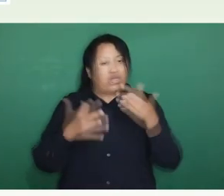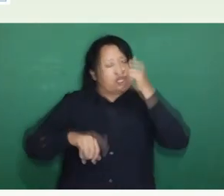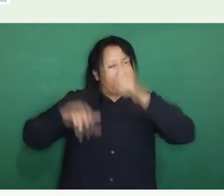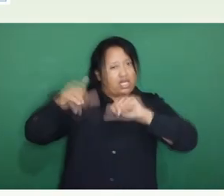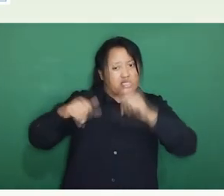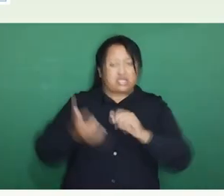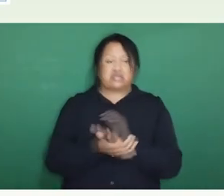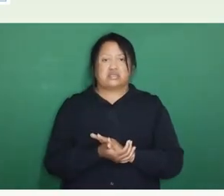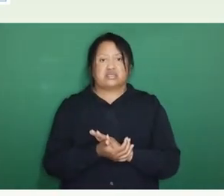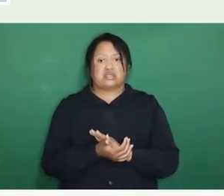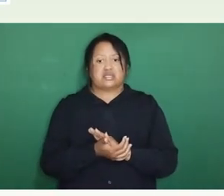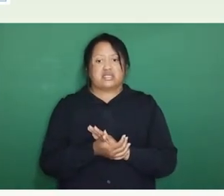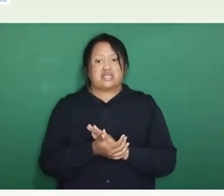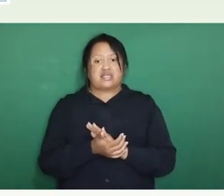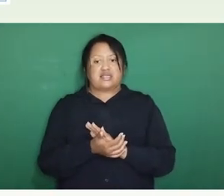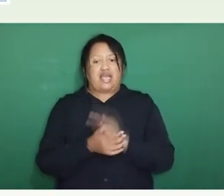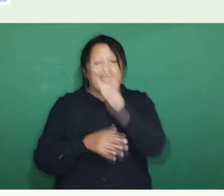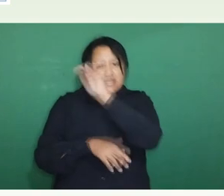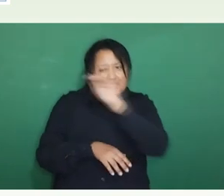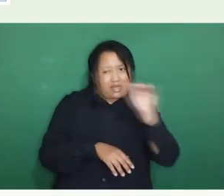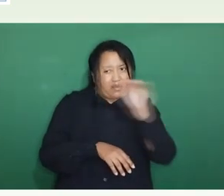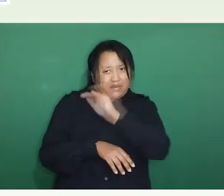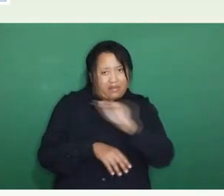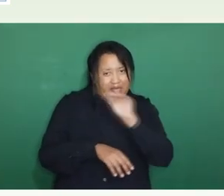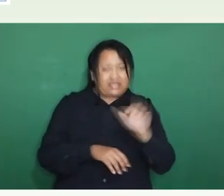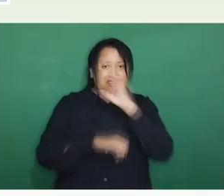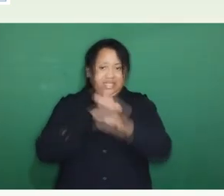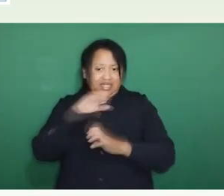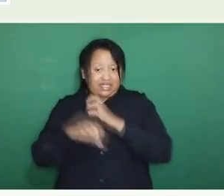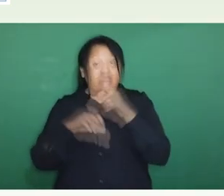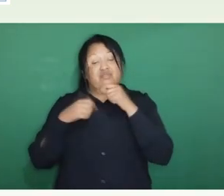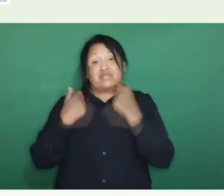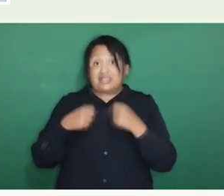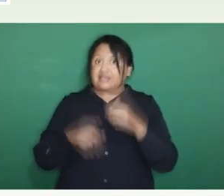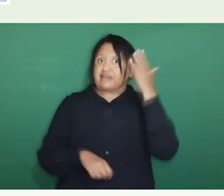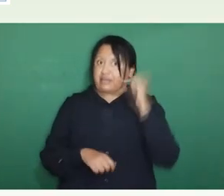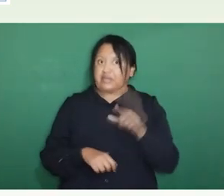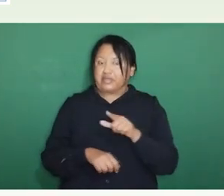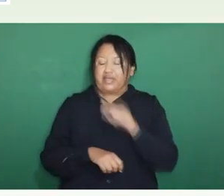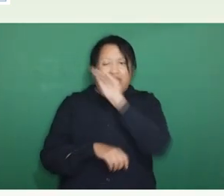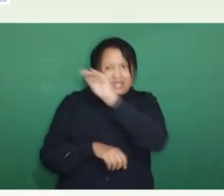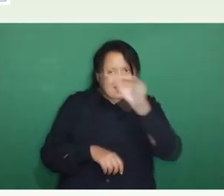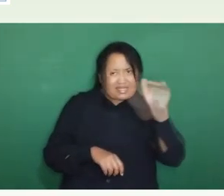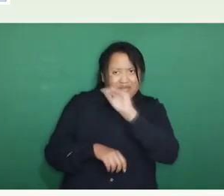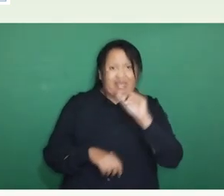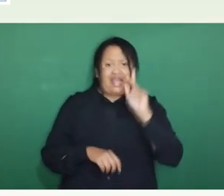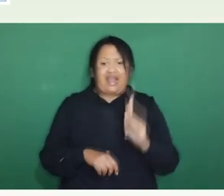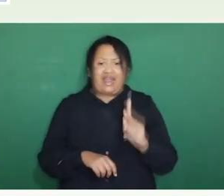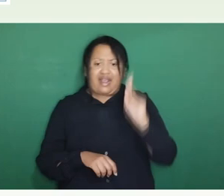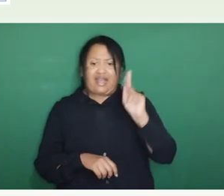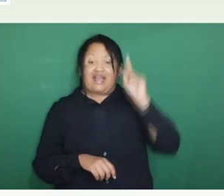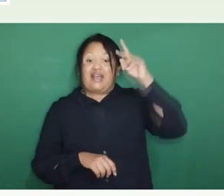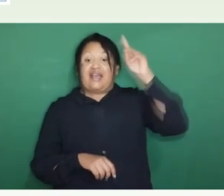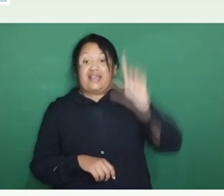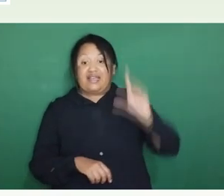Analisa as camadas eletrônicas Tá certo isso aí vocês tem que saber as camadas KL